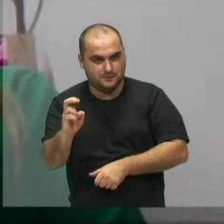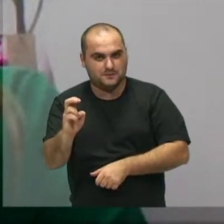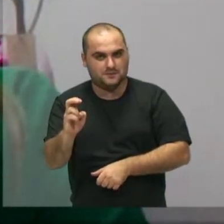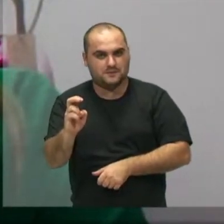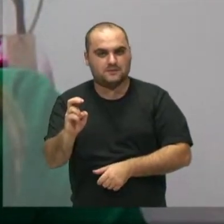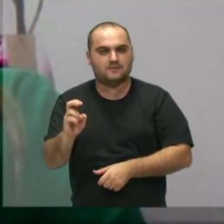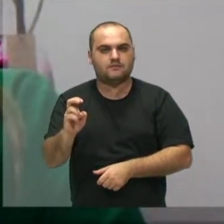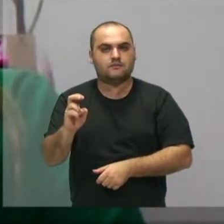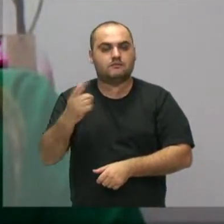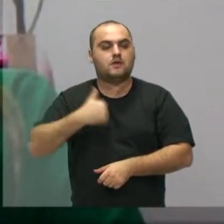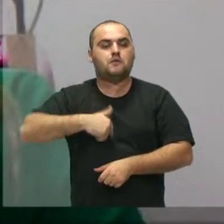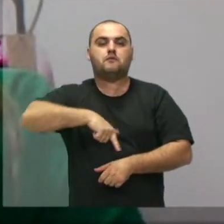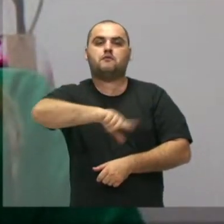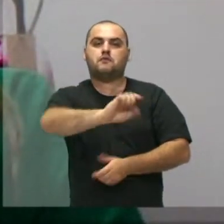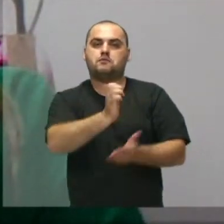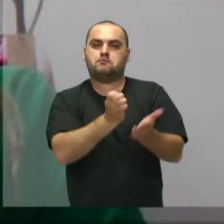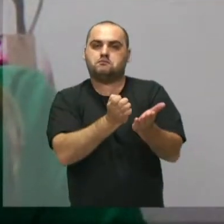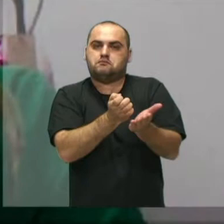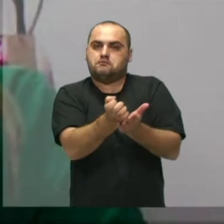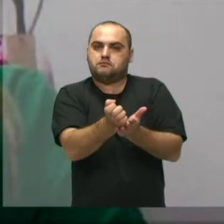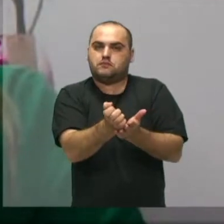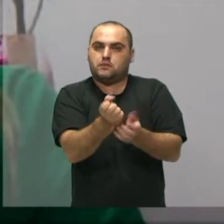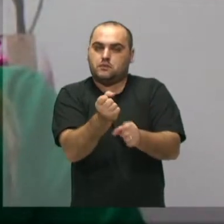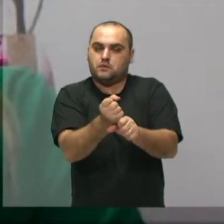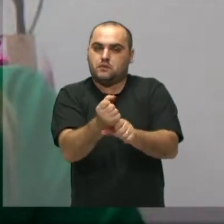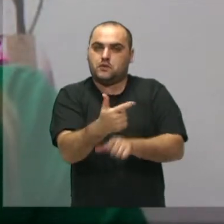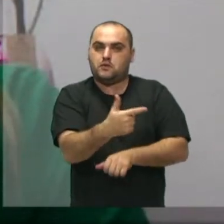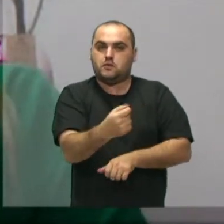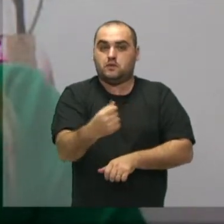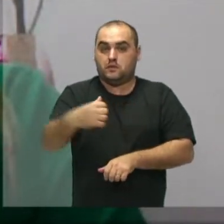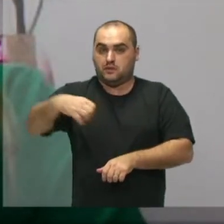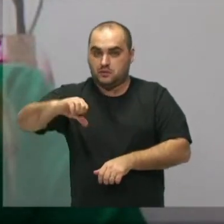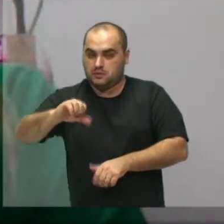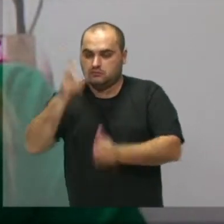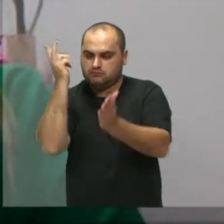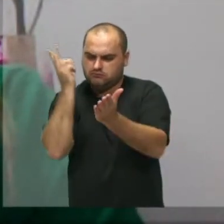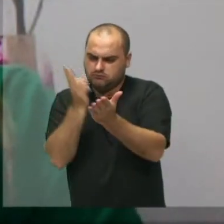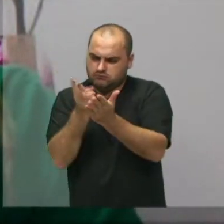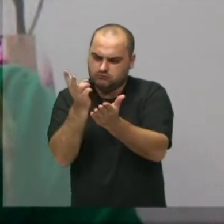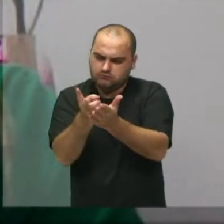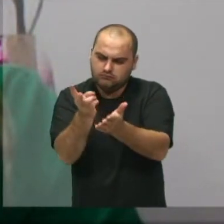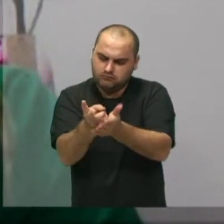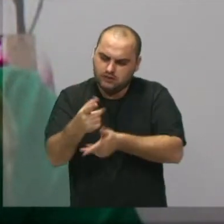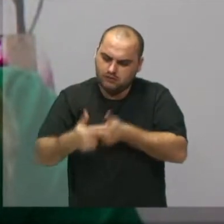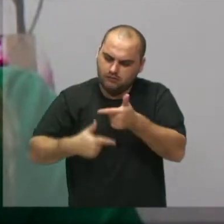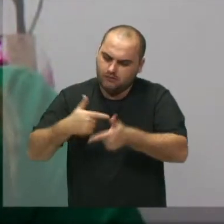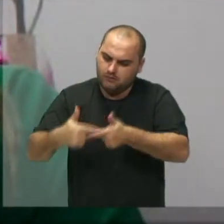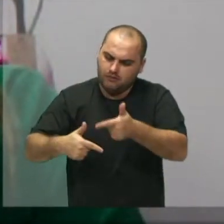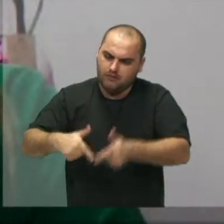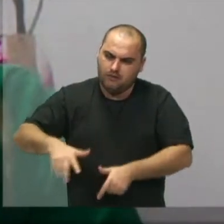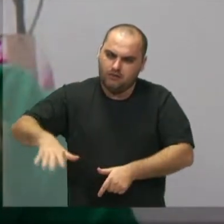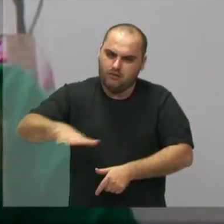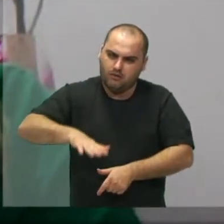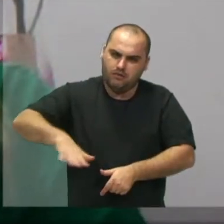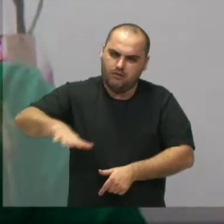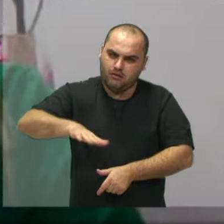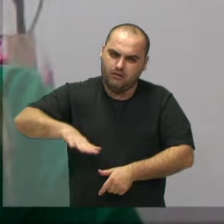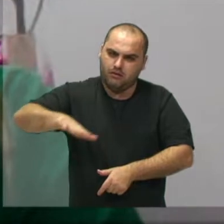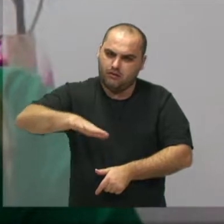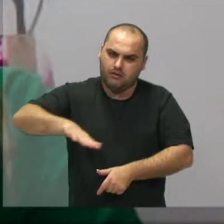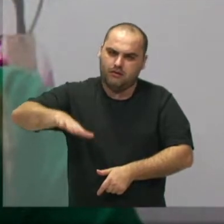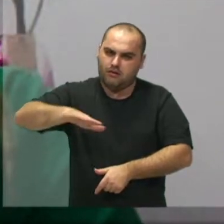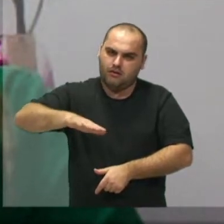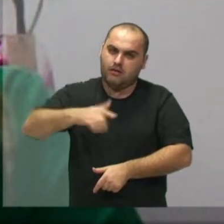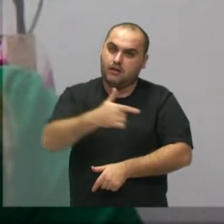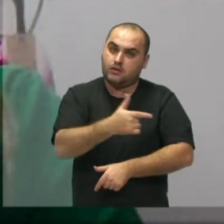e acabei me efetivando em 2009 e continuei no mesmo ramo